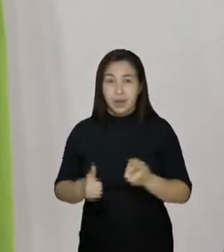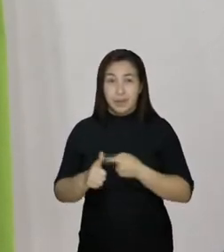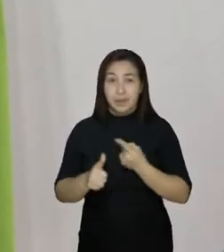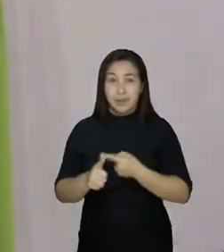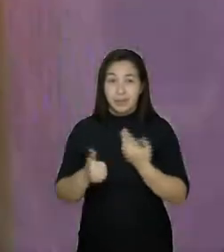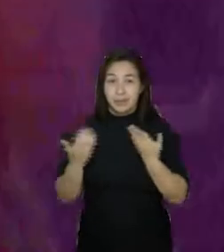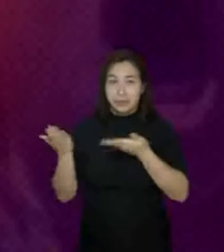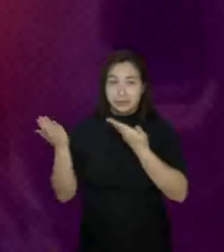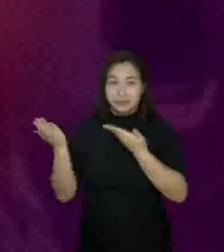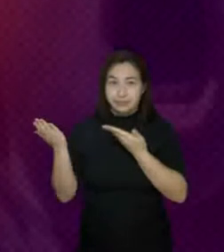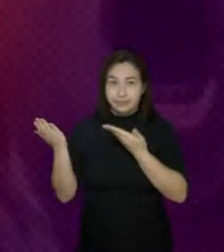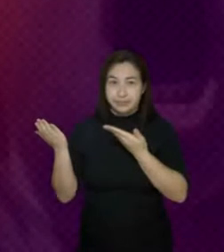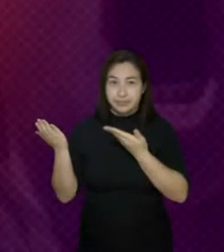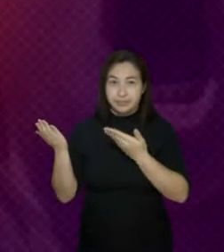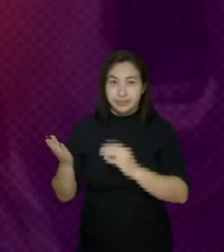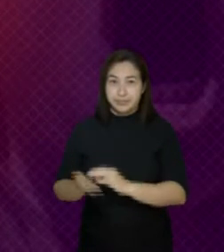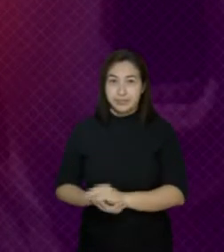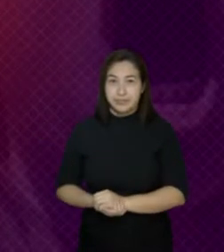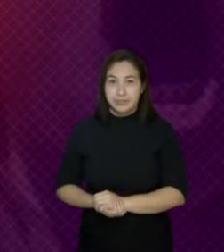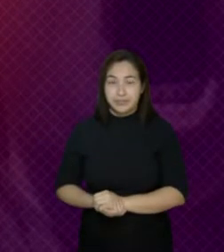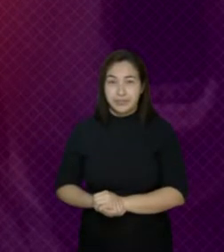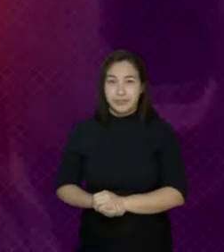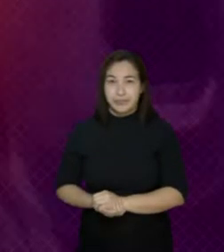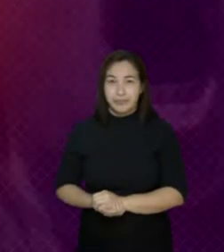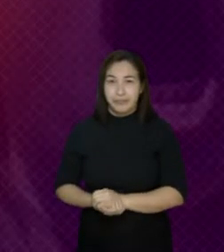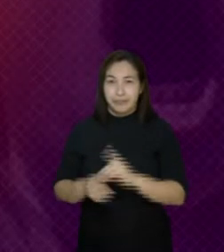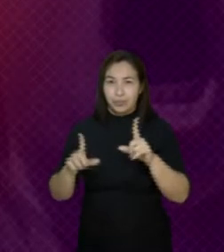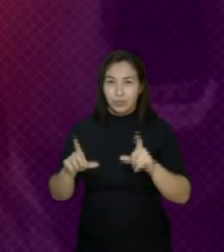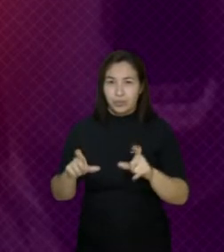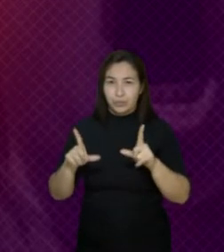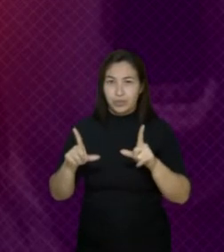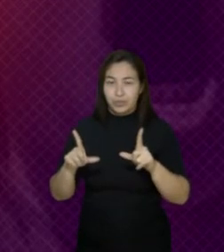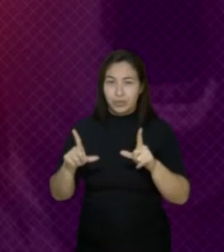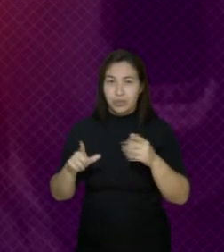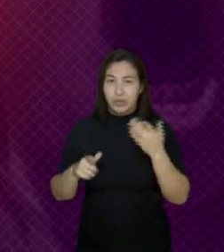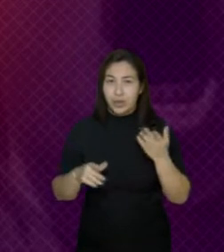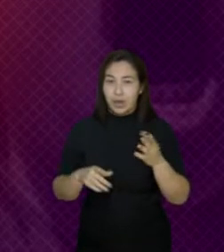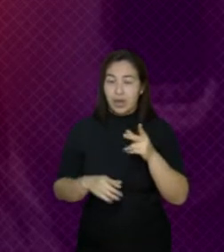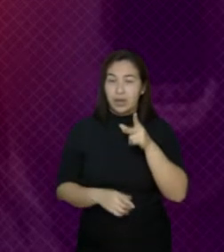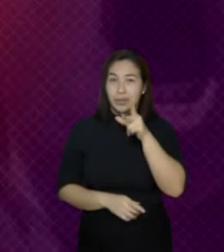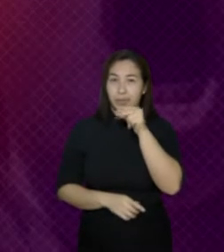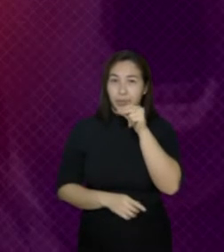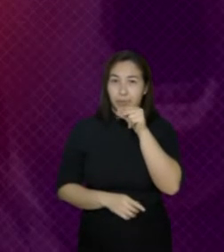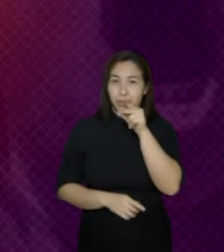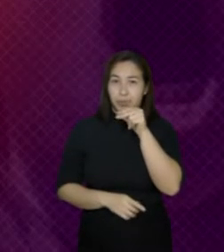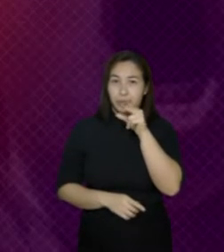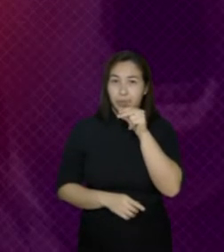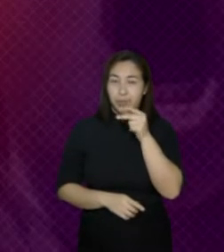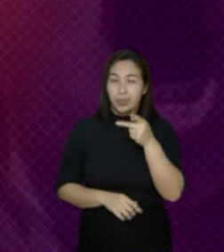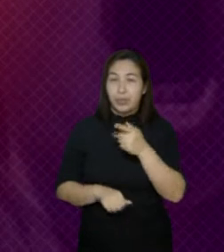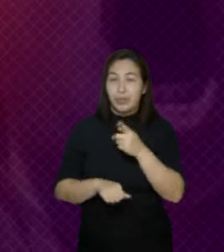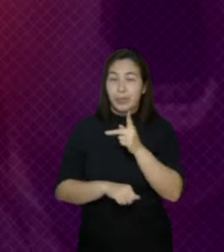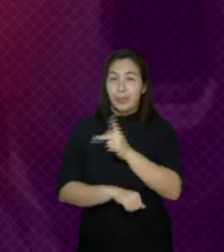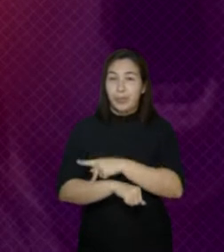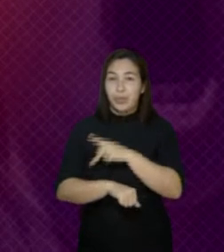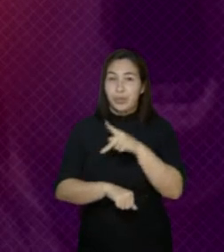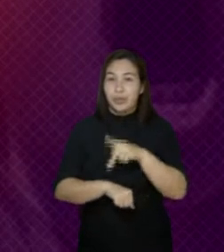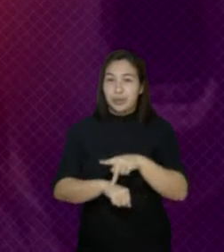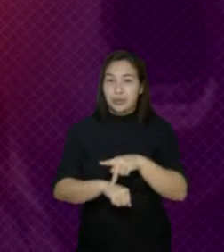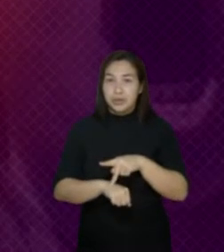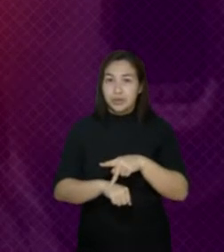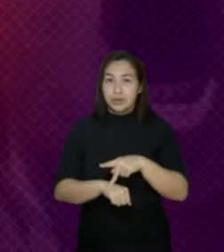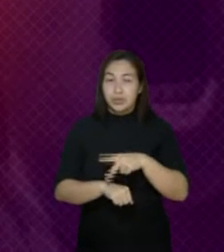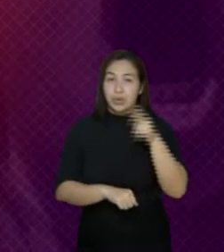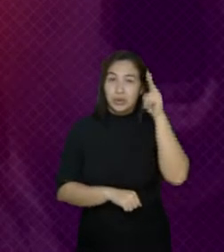vocês estão vendo aí é um print screen, né, de um tweet de uma professora de antropologia. Professora de